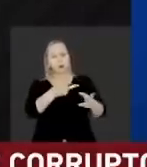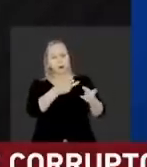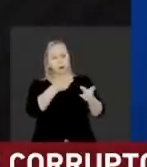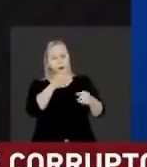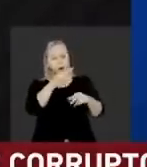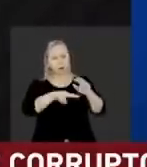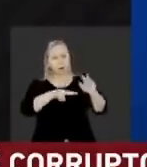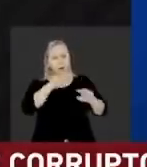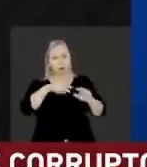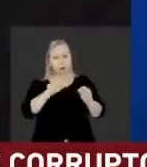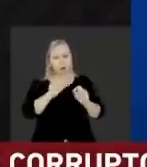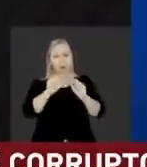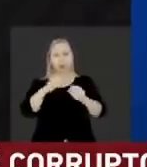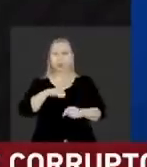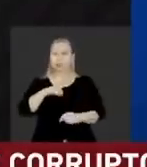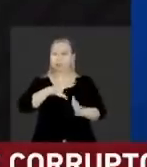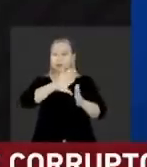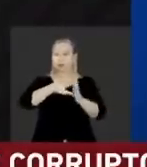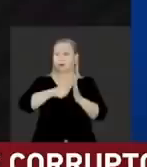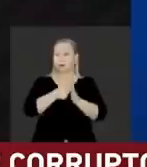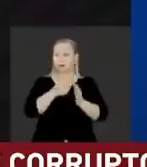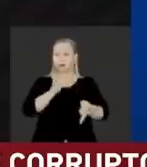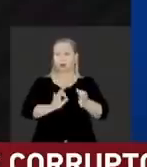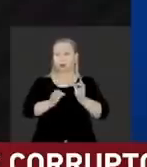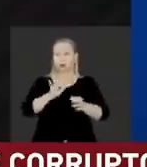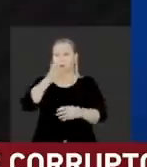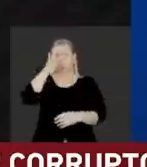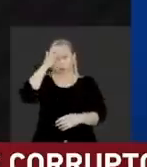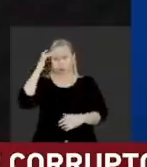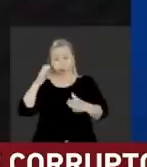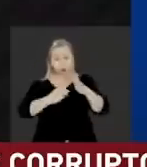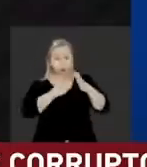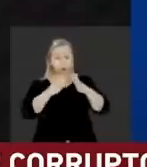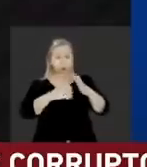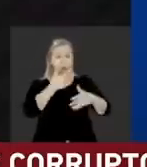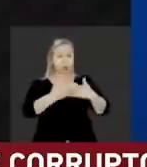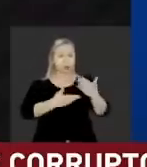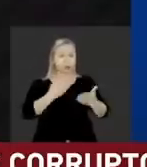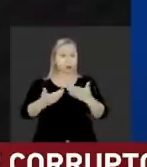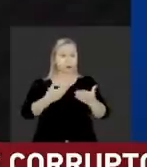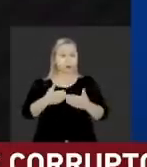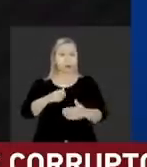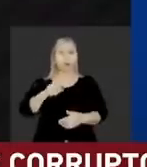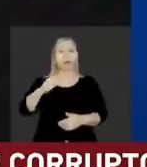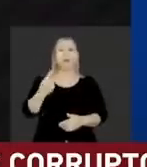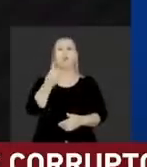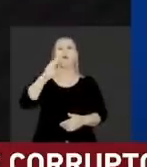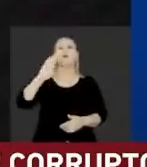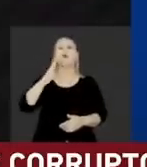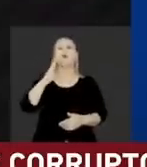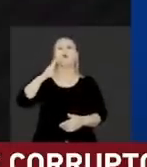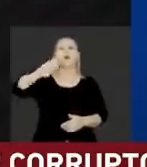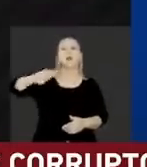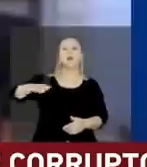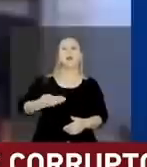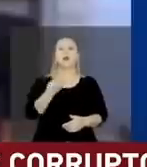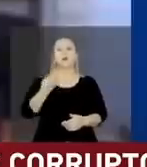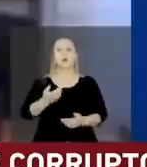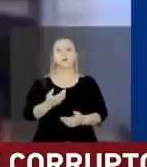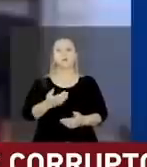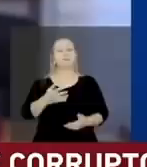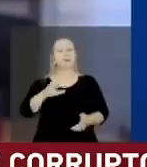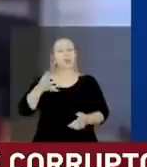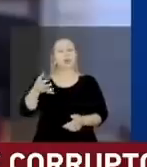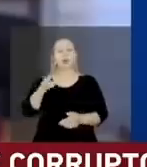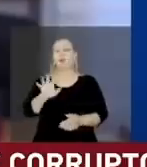toda Para não acontecer novamente a primeira você já falou do passado você poderia começar a fazer a pergunta dizendo que a suprema